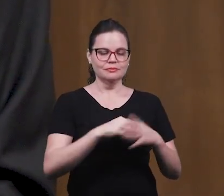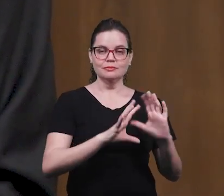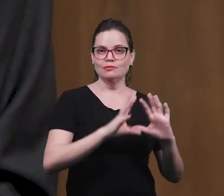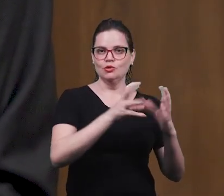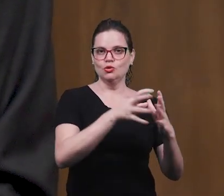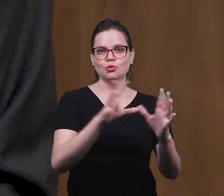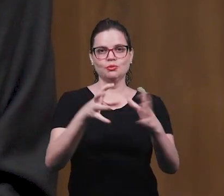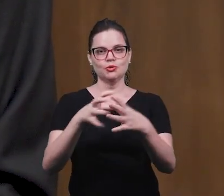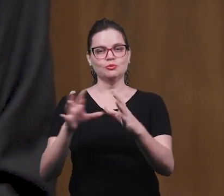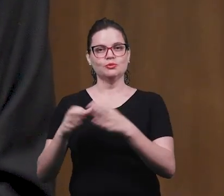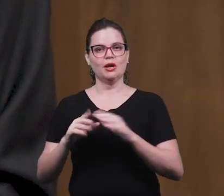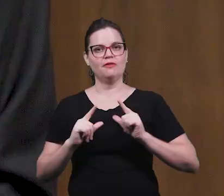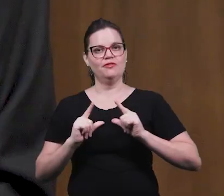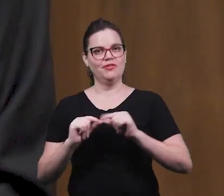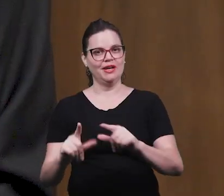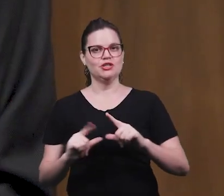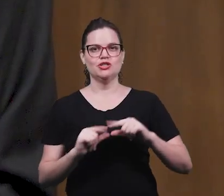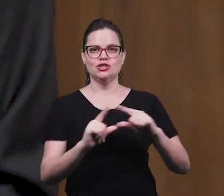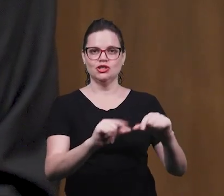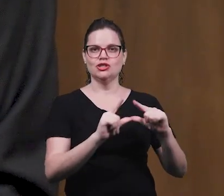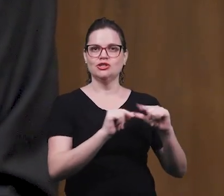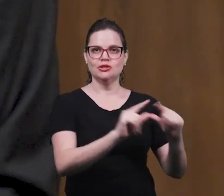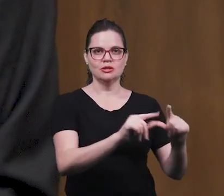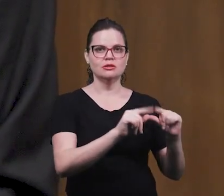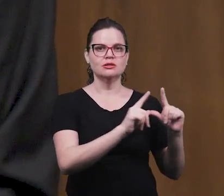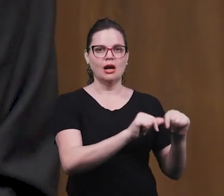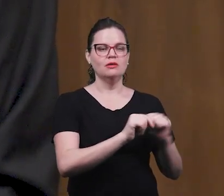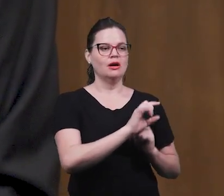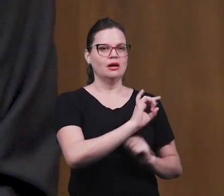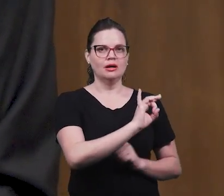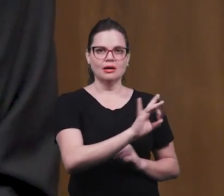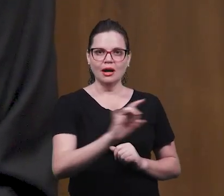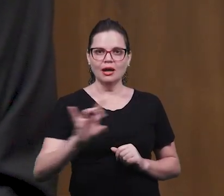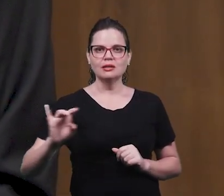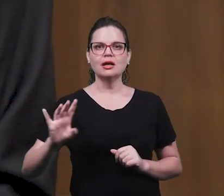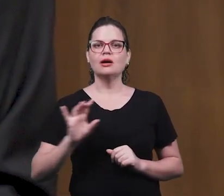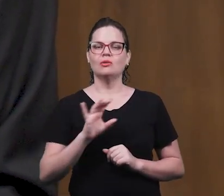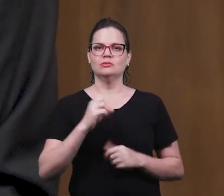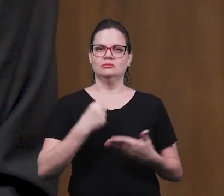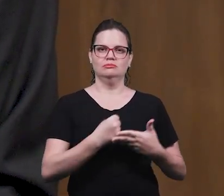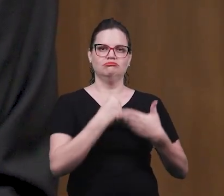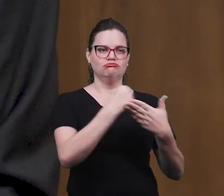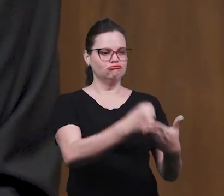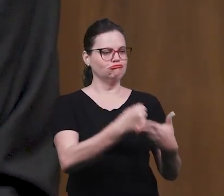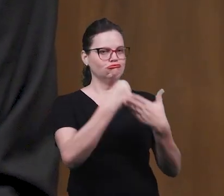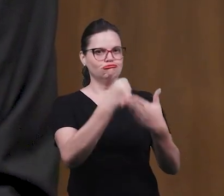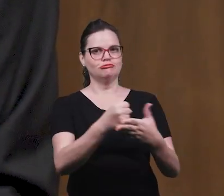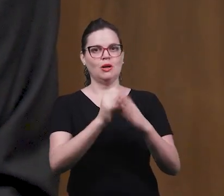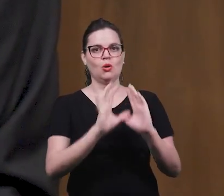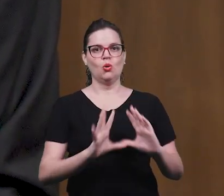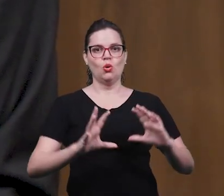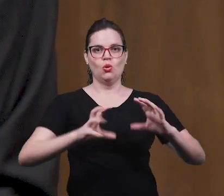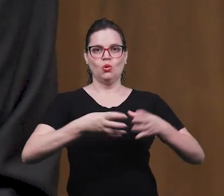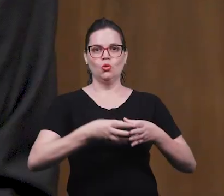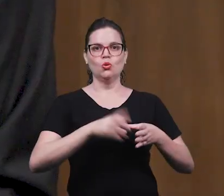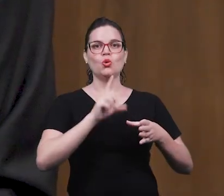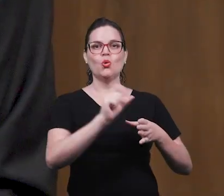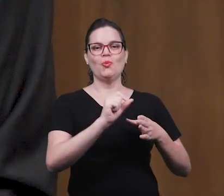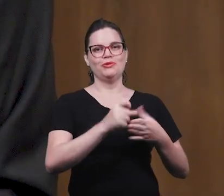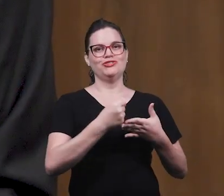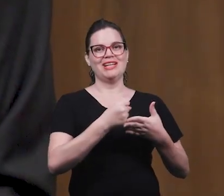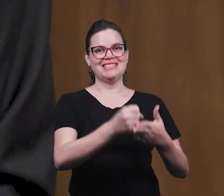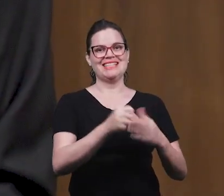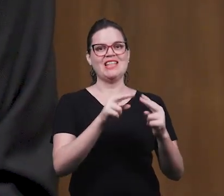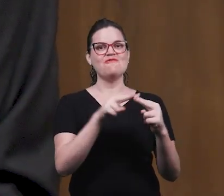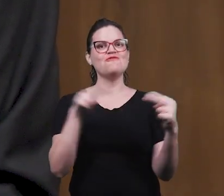já viajaram na Missão Amazônia. Nós montamos grupos de assistência que nós chamamos de grupos de assistência